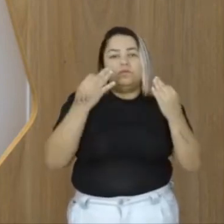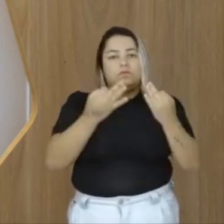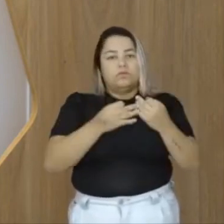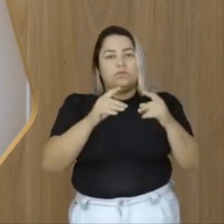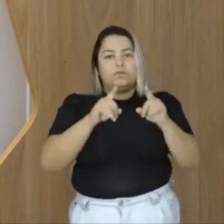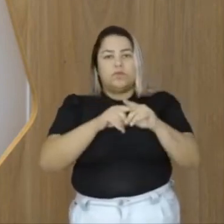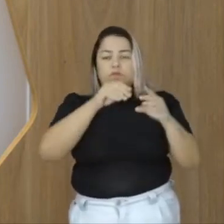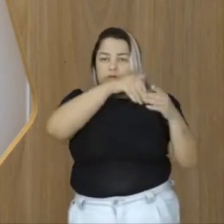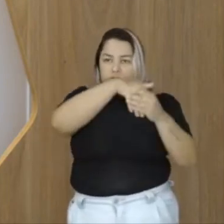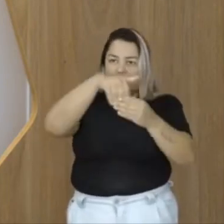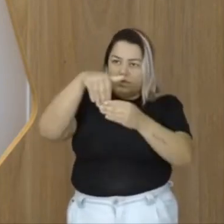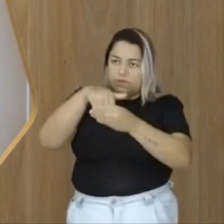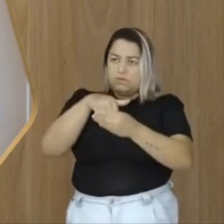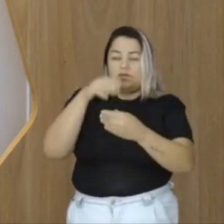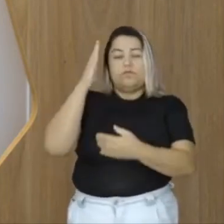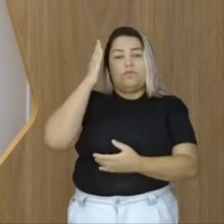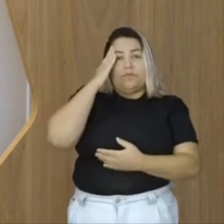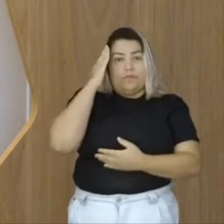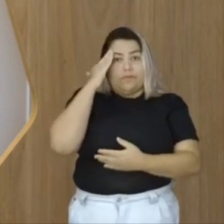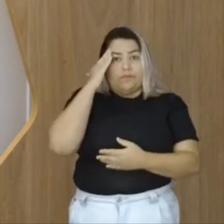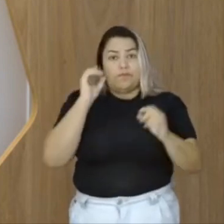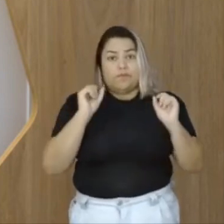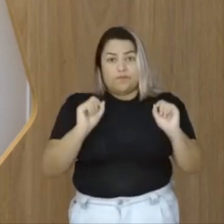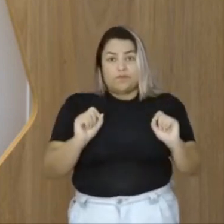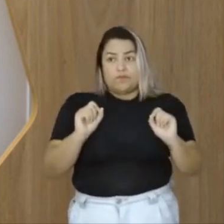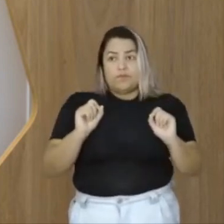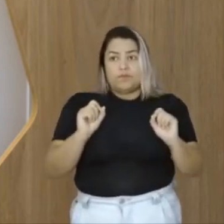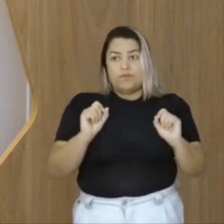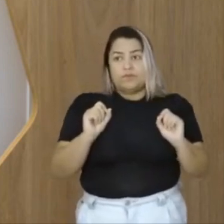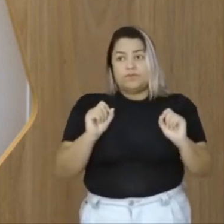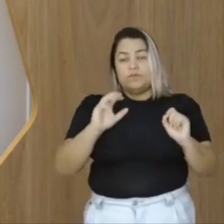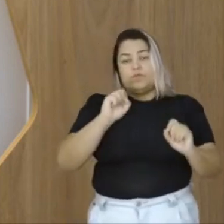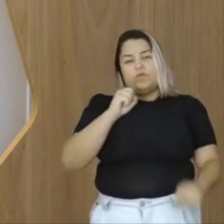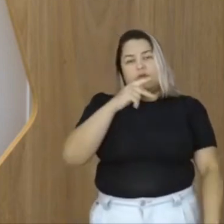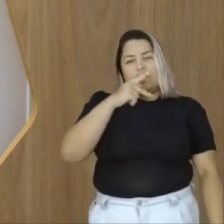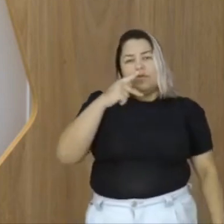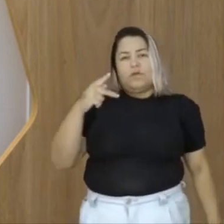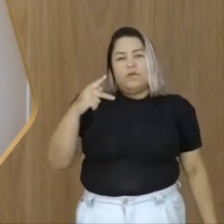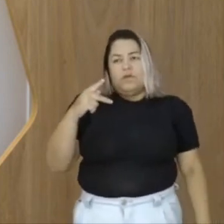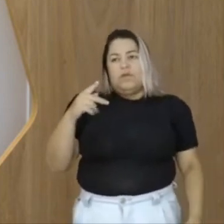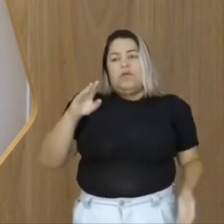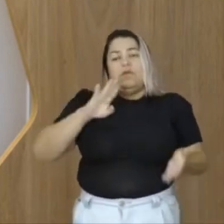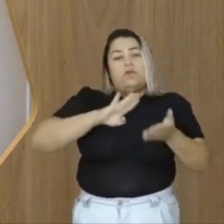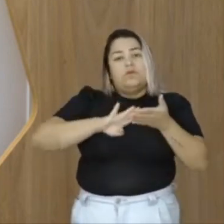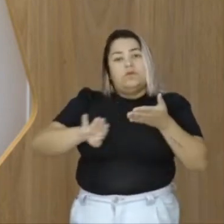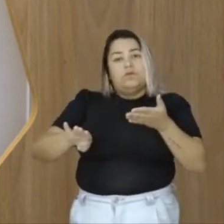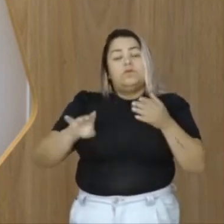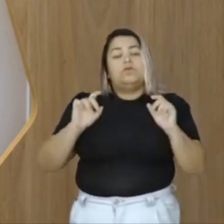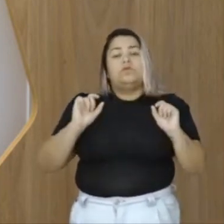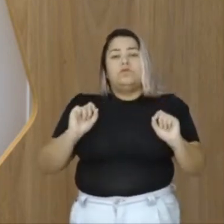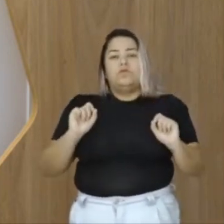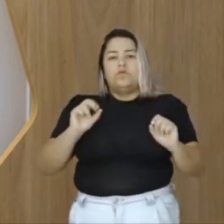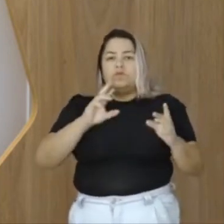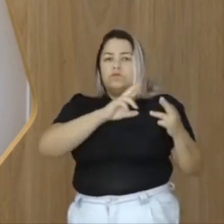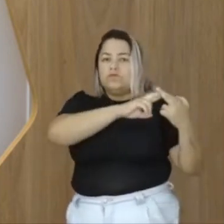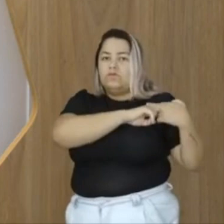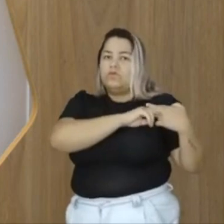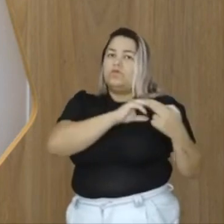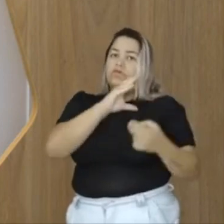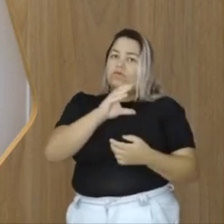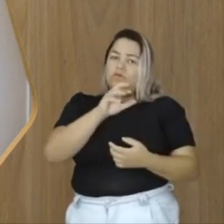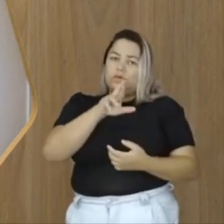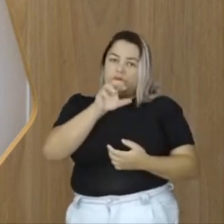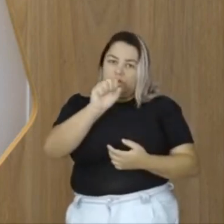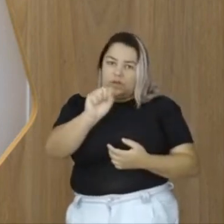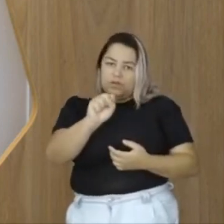período eleitoral, sabe, através do aplicativo que tirou o papel do CRAS, tirou o